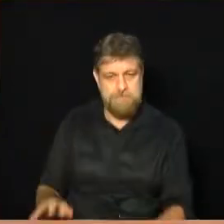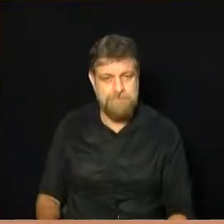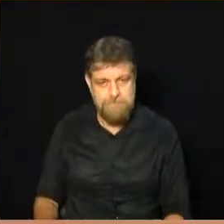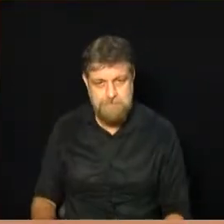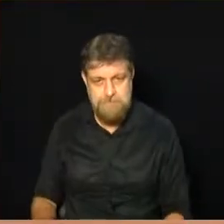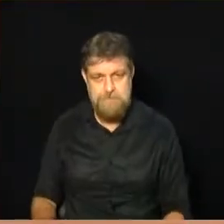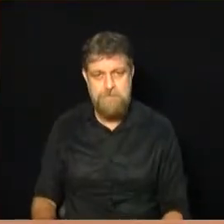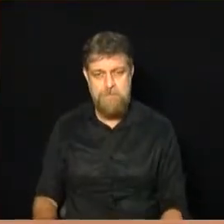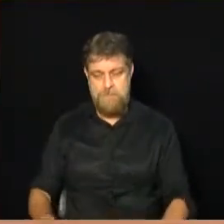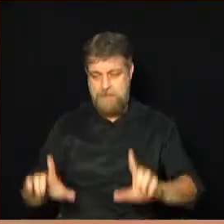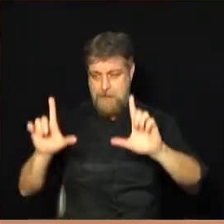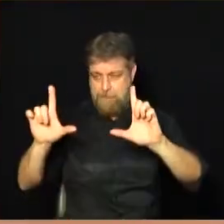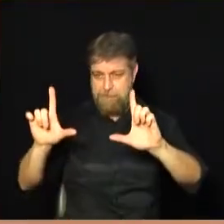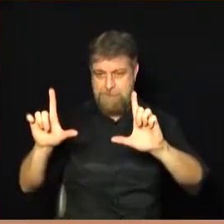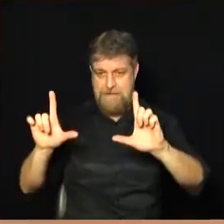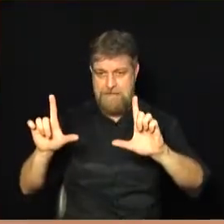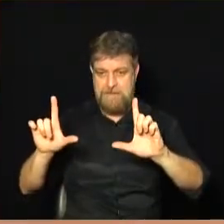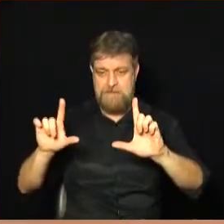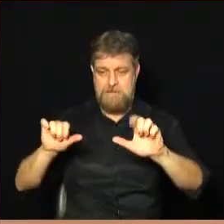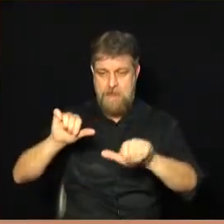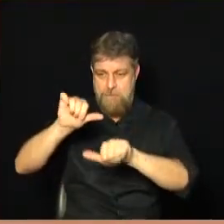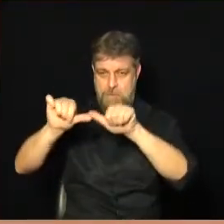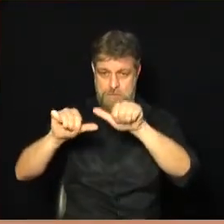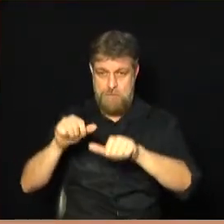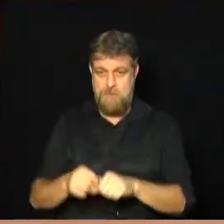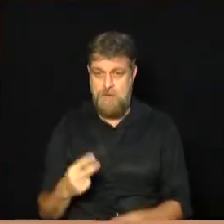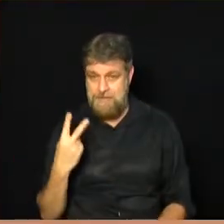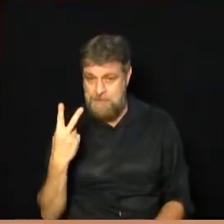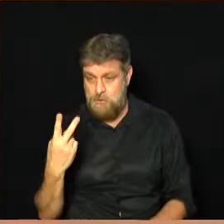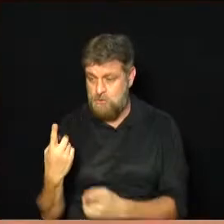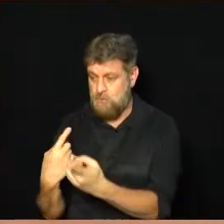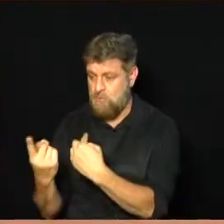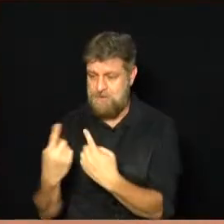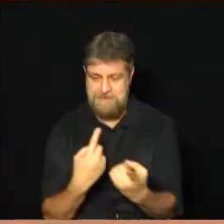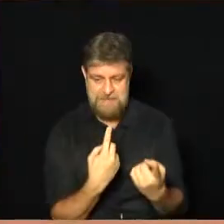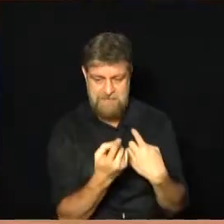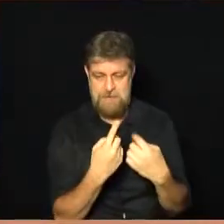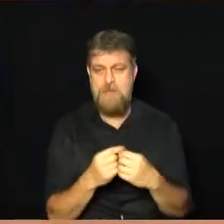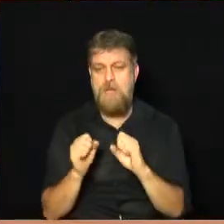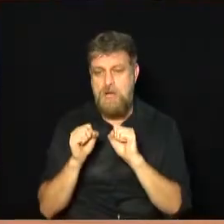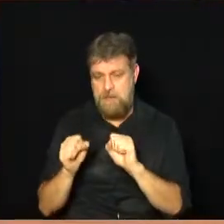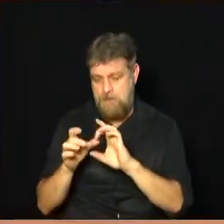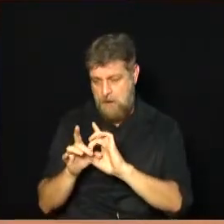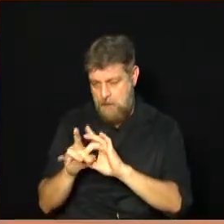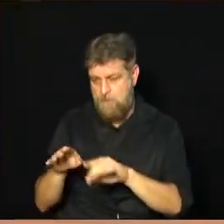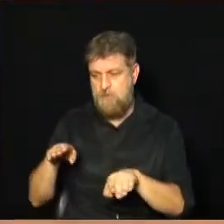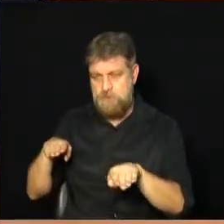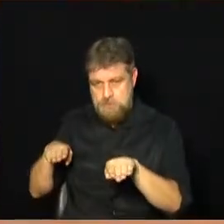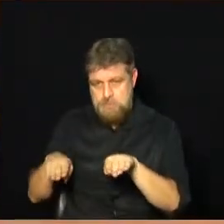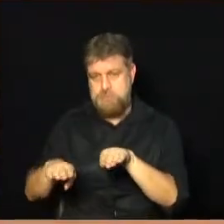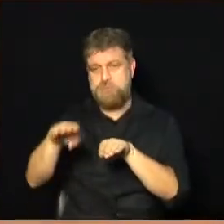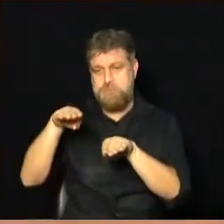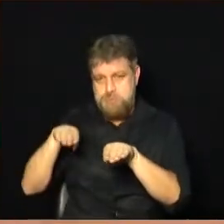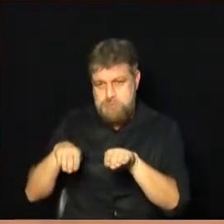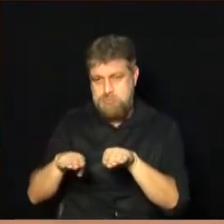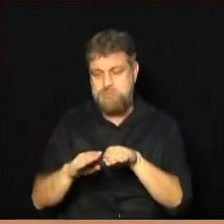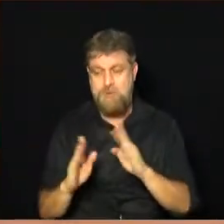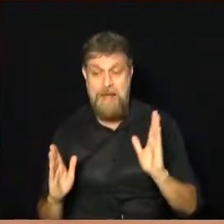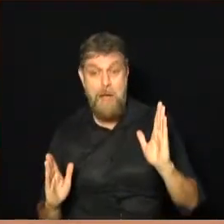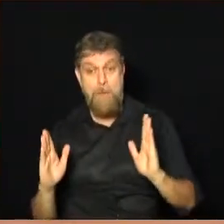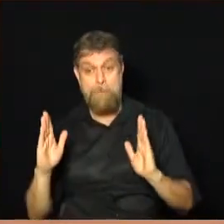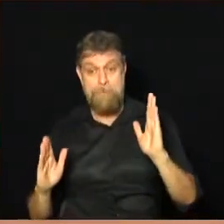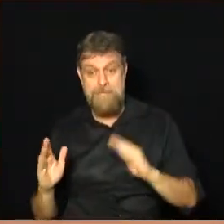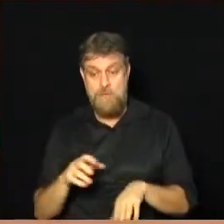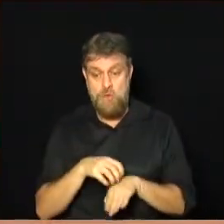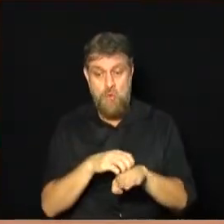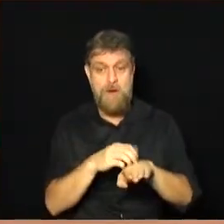As placas até foram erguidas nas 2 avenidas, então elas estão permitindo esse uso nesse período. Eu